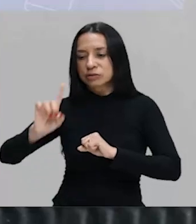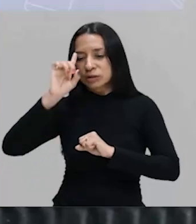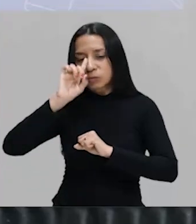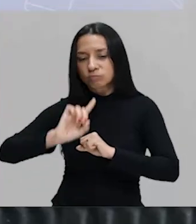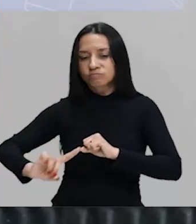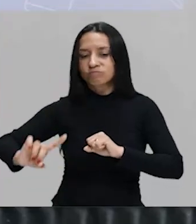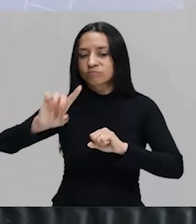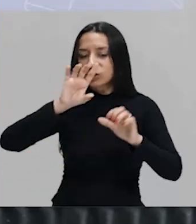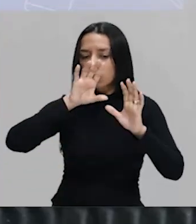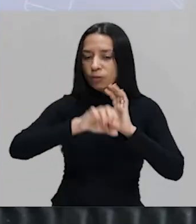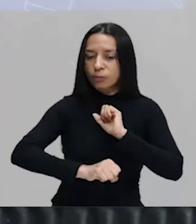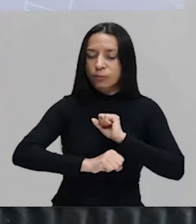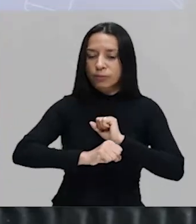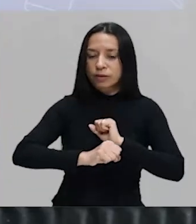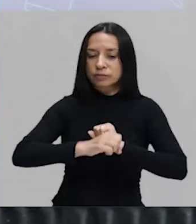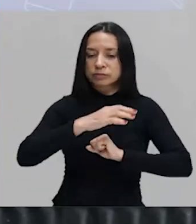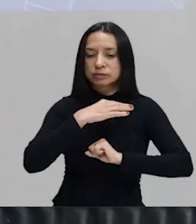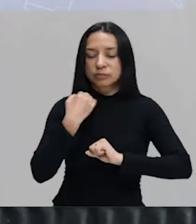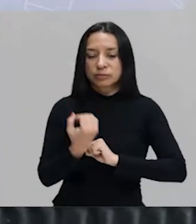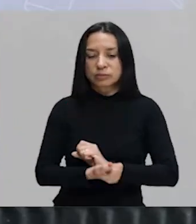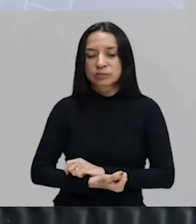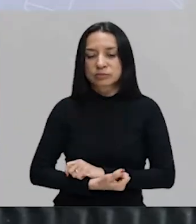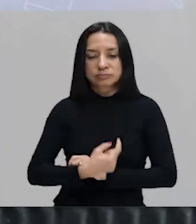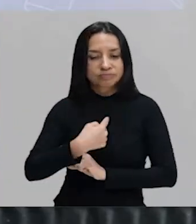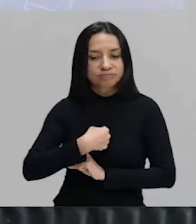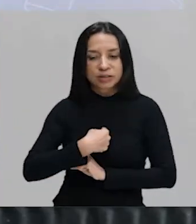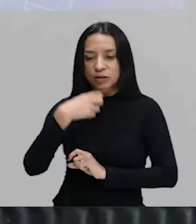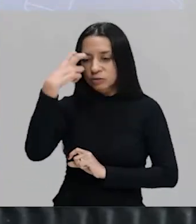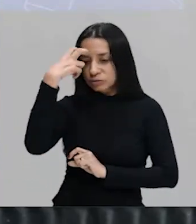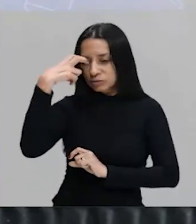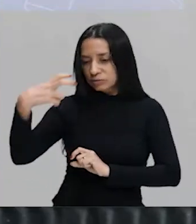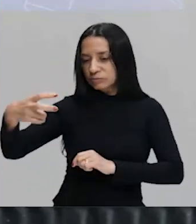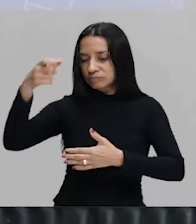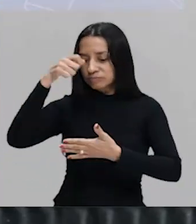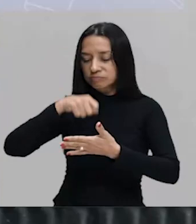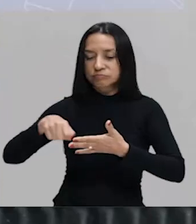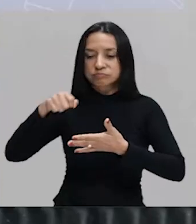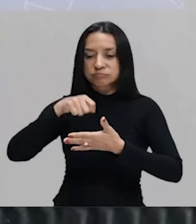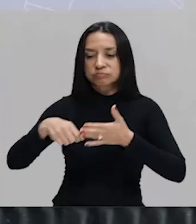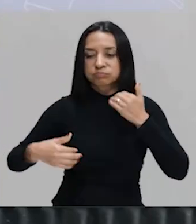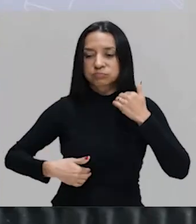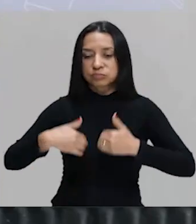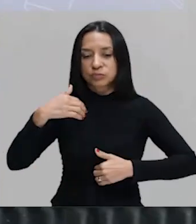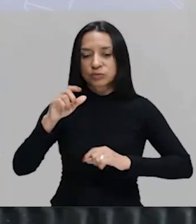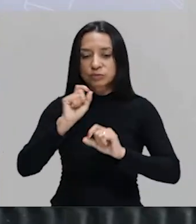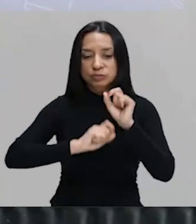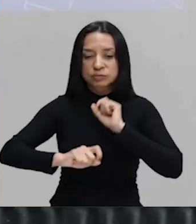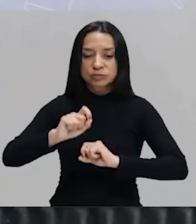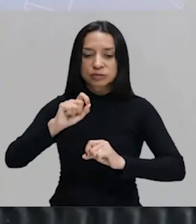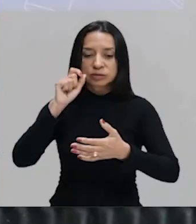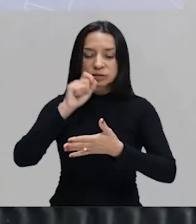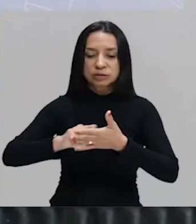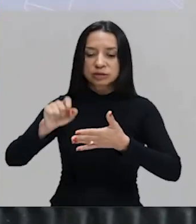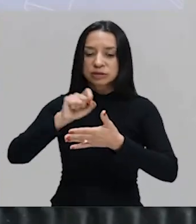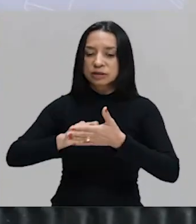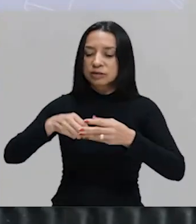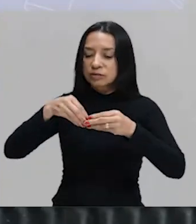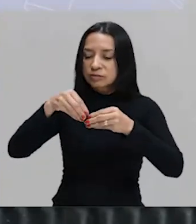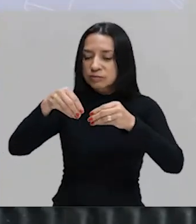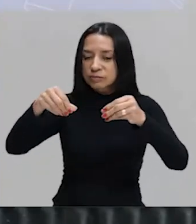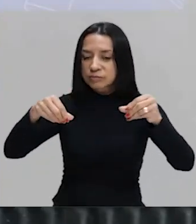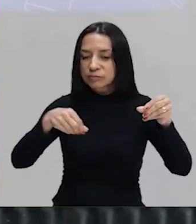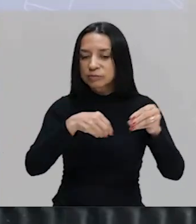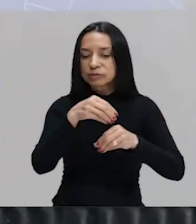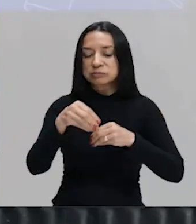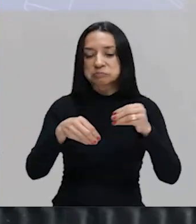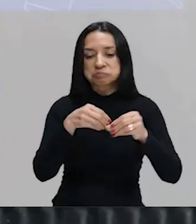Eu, aparece de novo, né? Não sou um intelectual, escrevo com o corpo. E o que escrevo é uma névoa úmida.